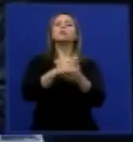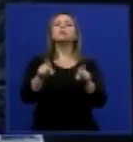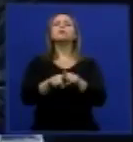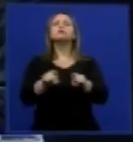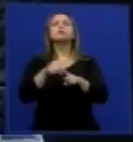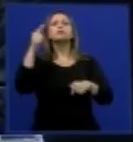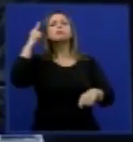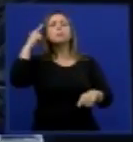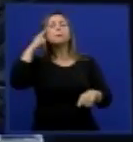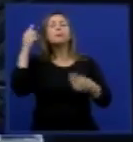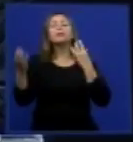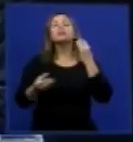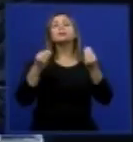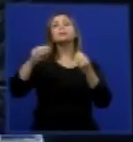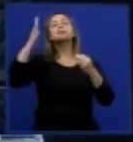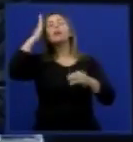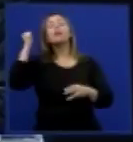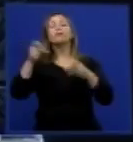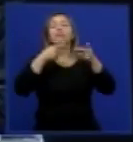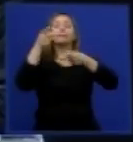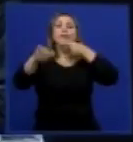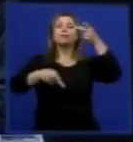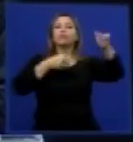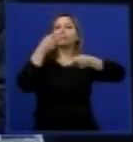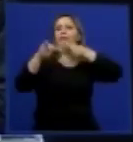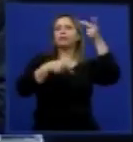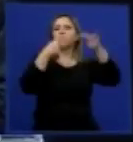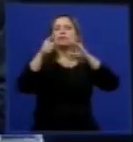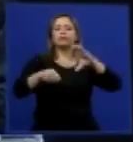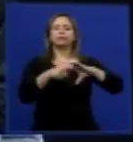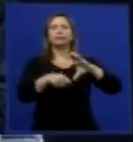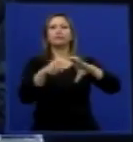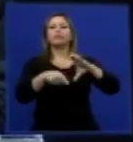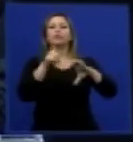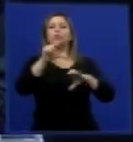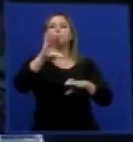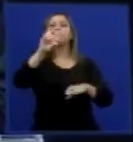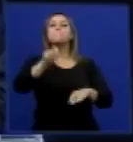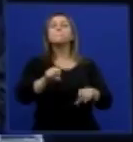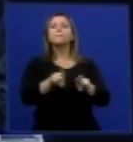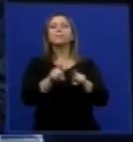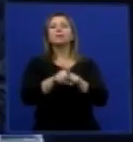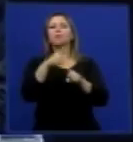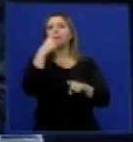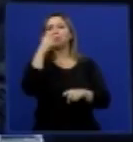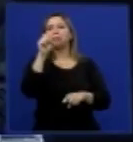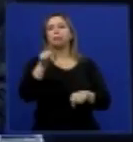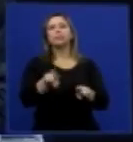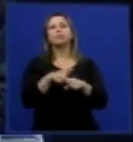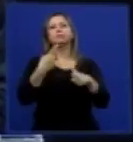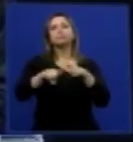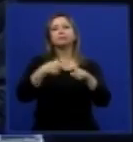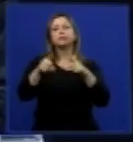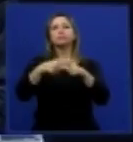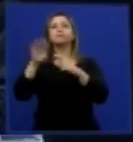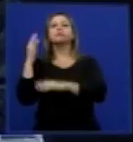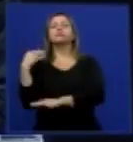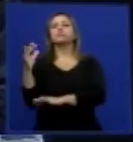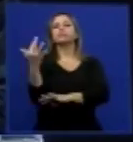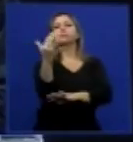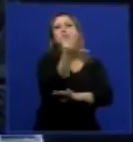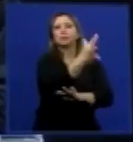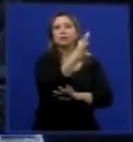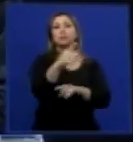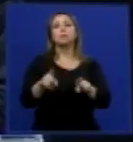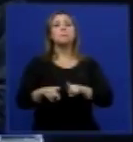a dissertar sobre os malefícios que o perneo lixo causa ao meio ambiente e a saúde pública sem o registro de